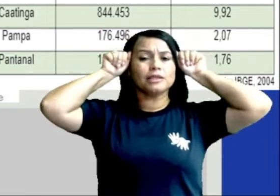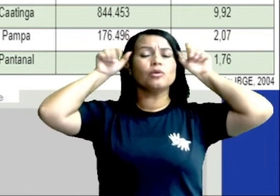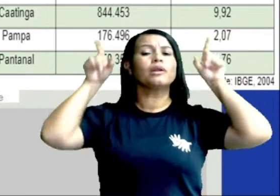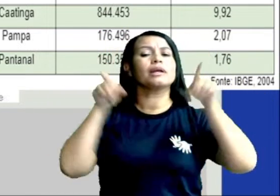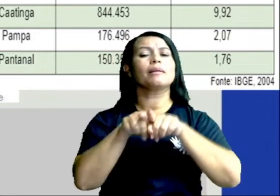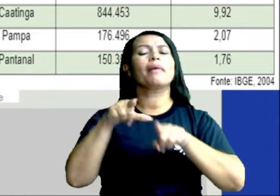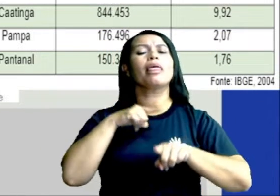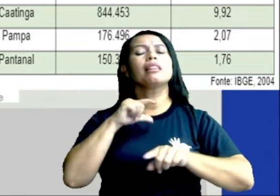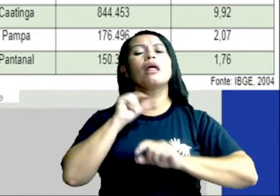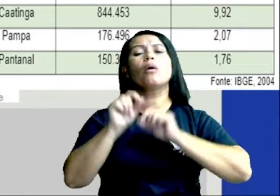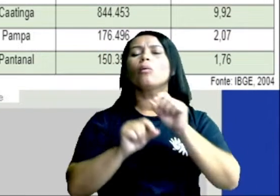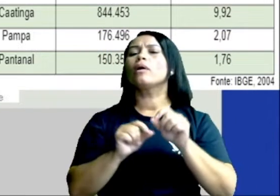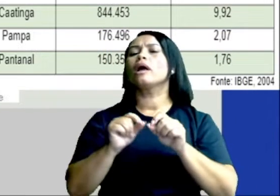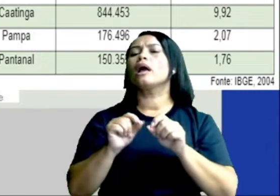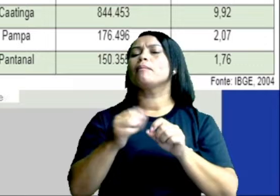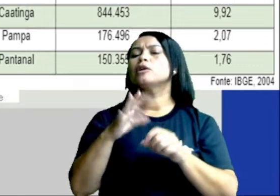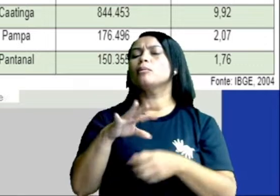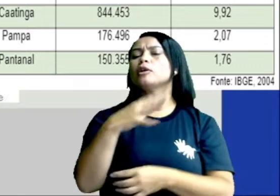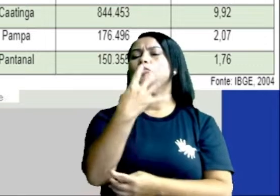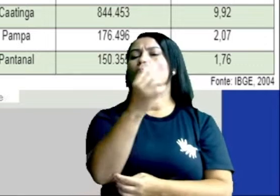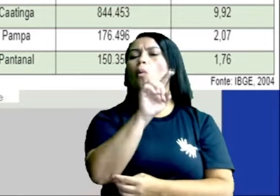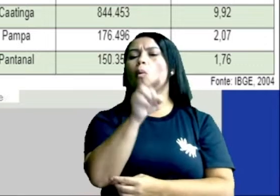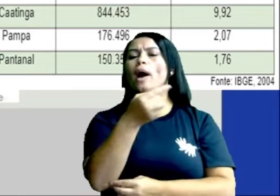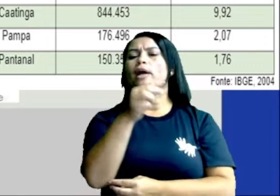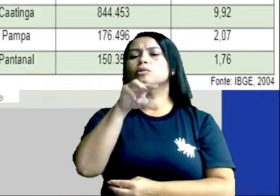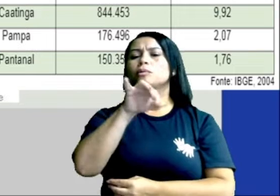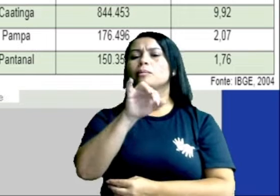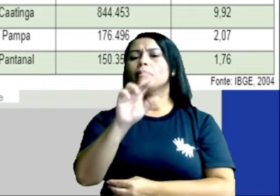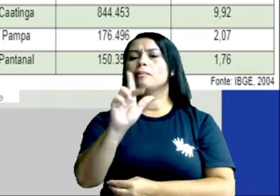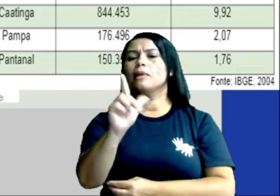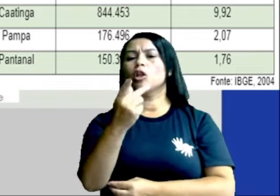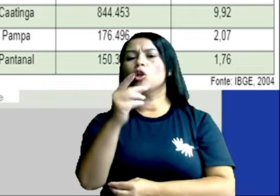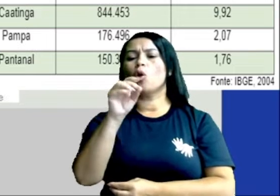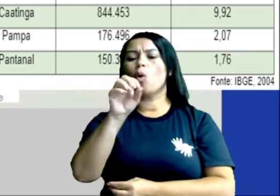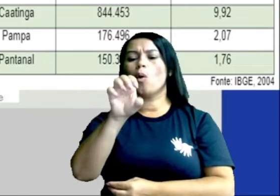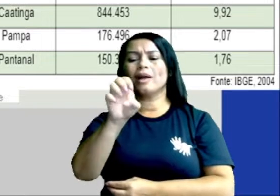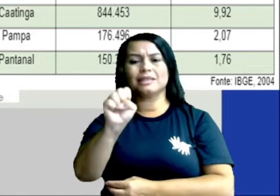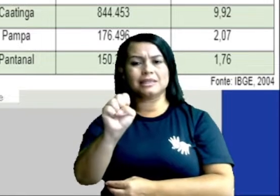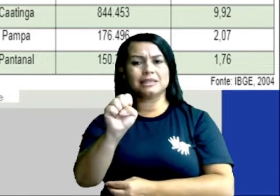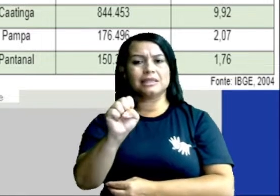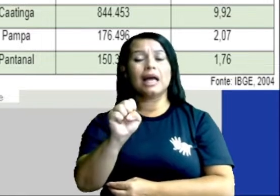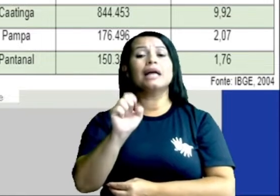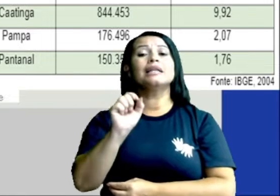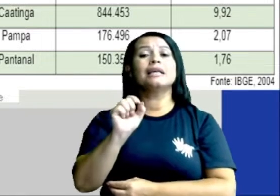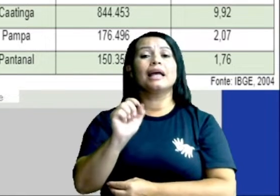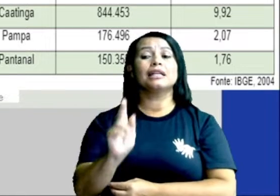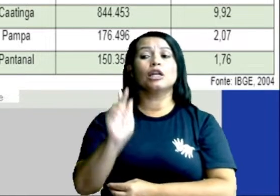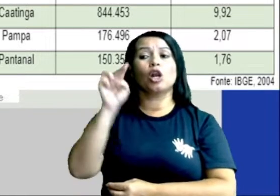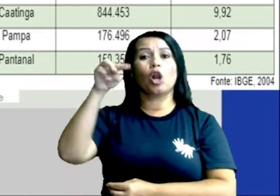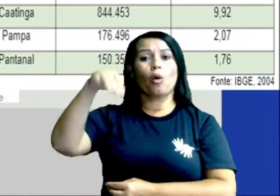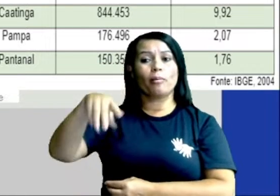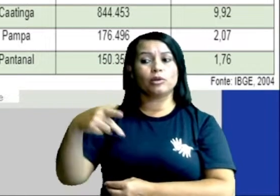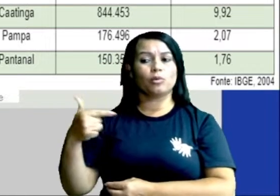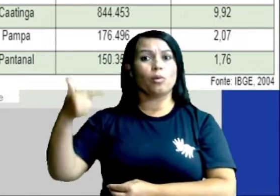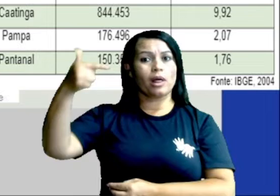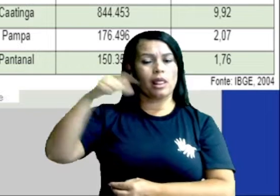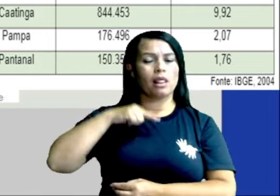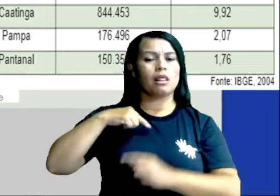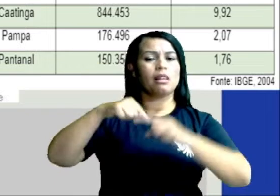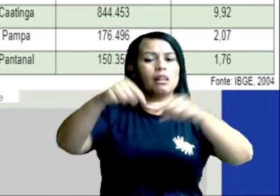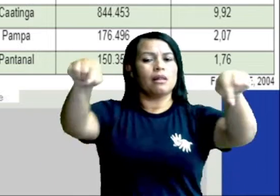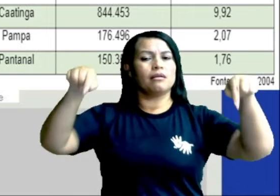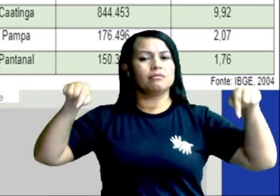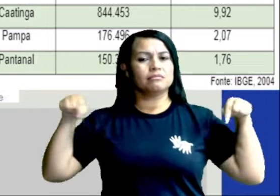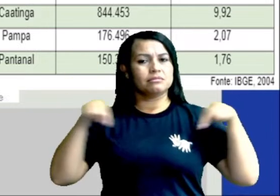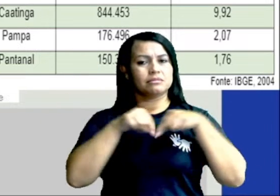ocuparia aí mais de 4 milhões de quilômetros quadrados no território brasileiro, o que corresponde a quase a metade, né, do nosso território.